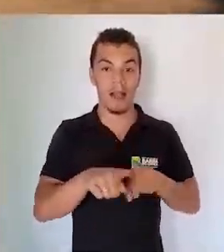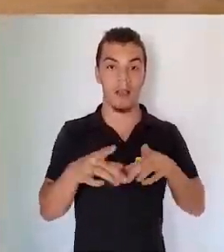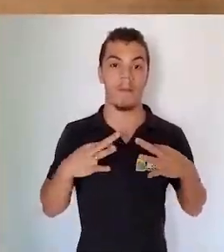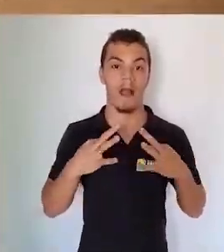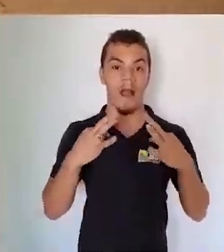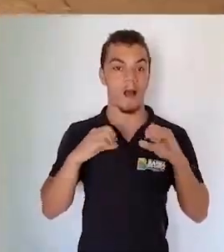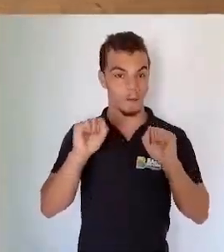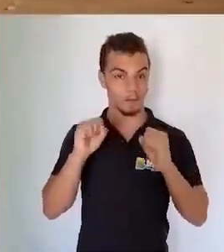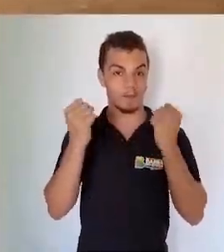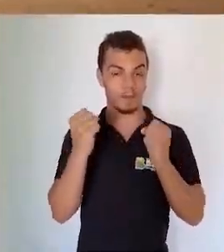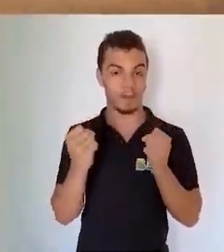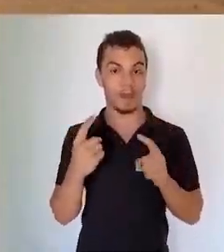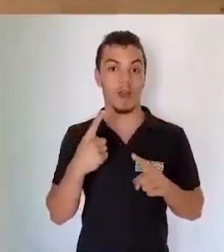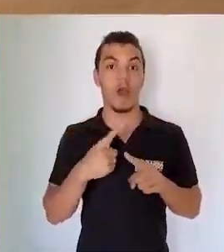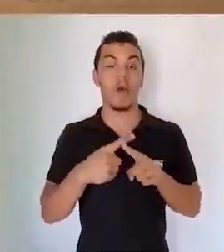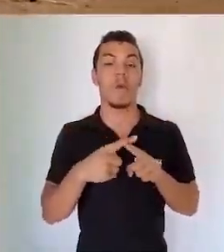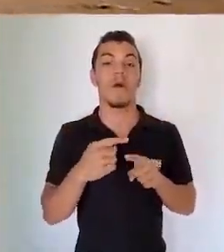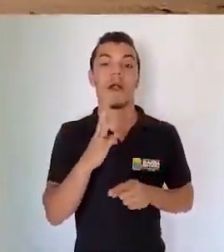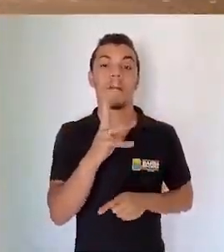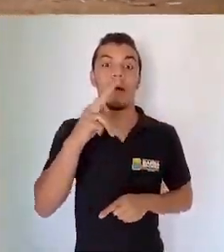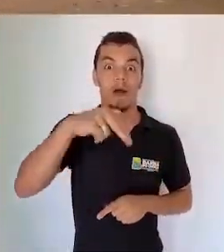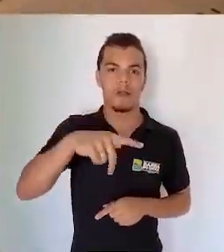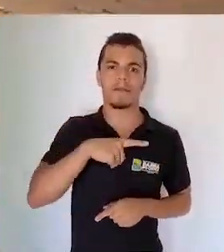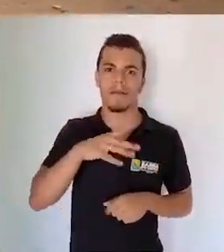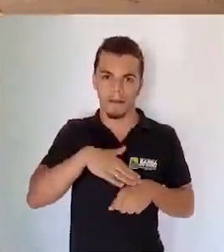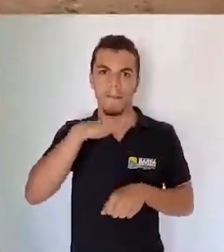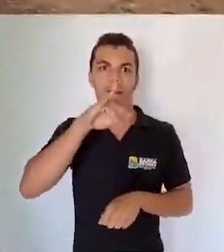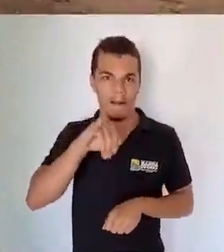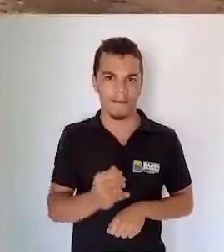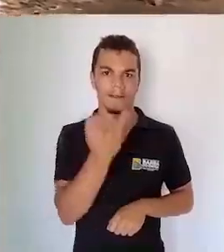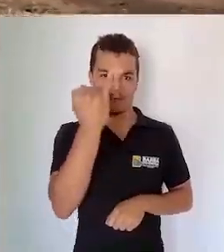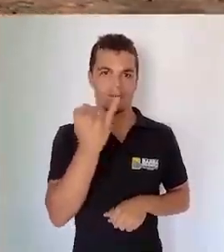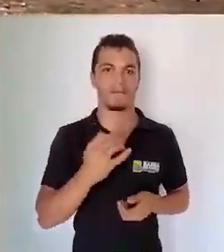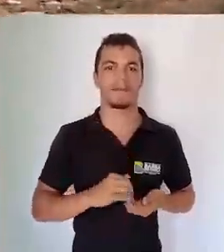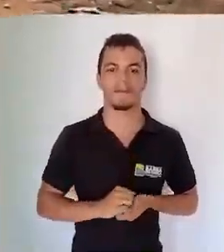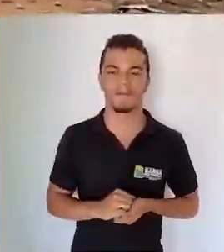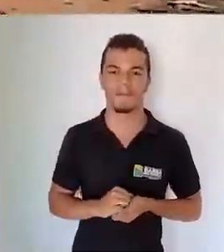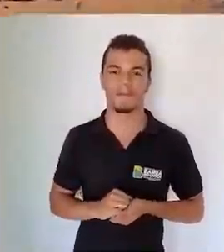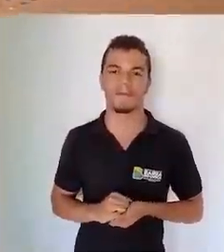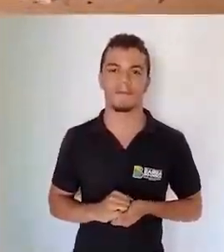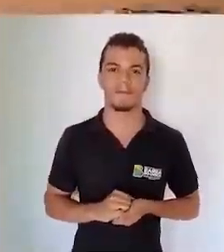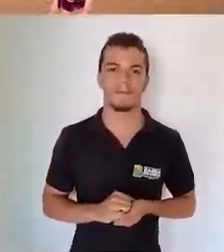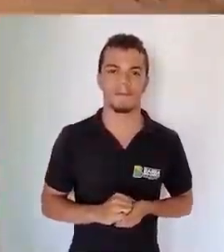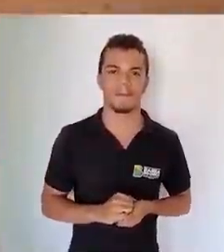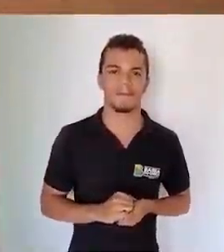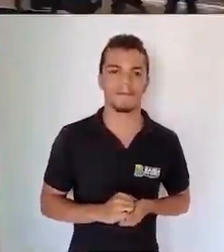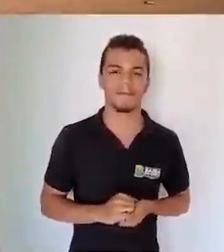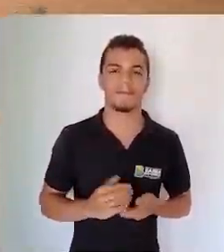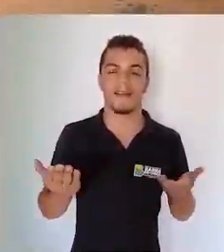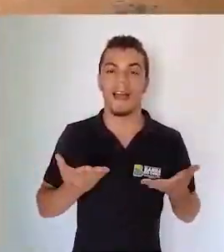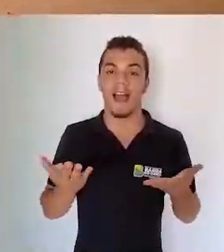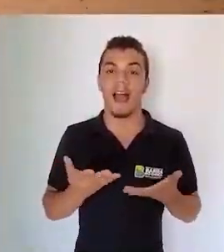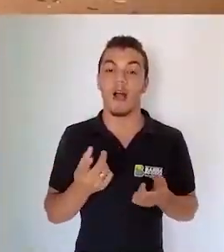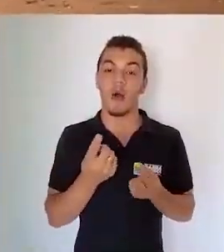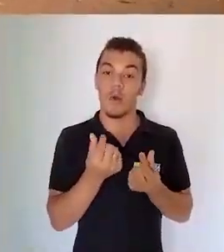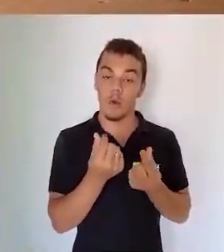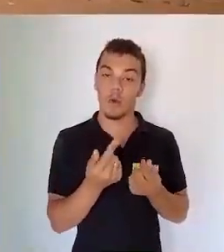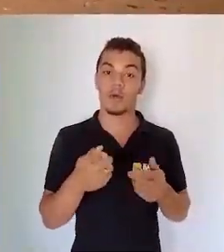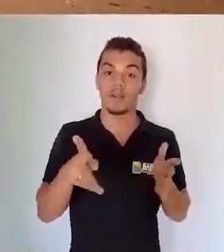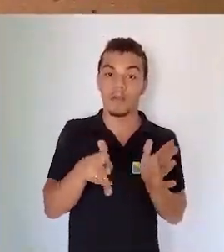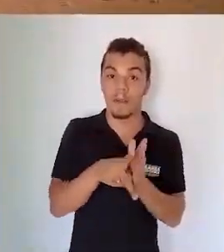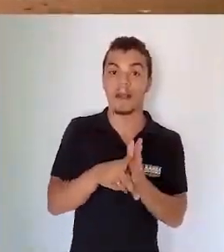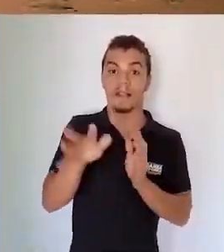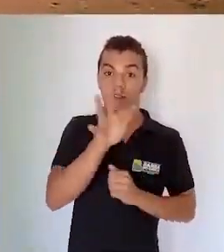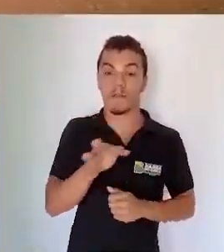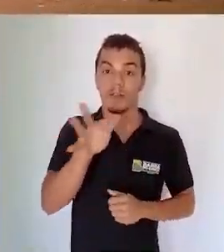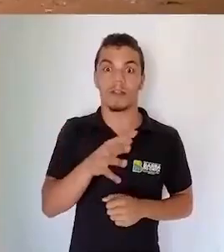Separa a garrafinha d'água e a roupa de malhar. Barra Nova vai ostentar mais um grande investimento. Agora, com recursos